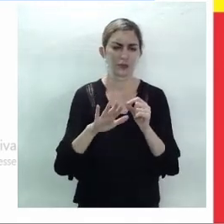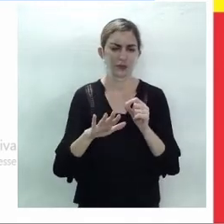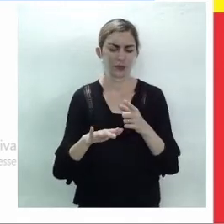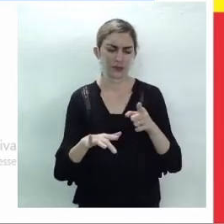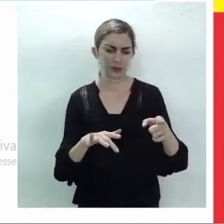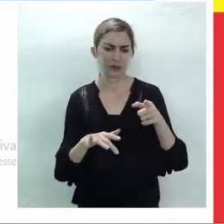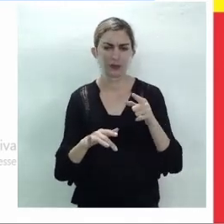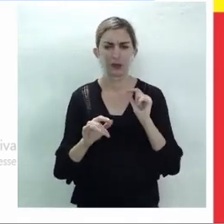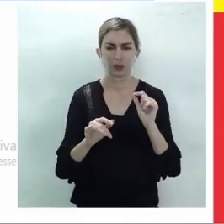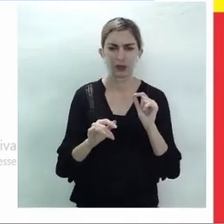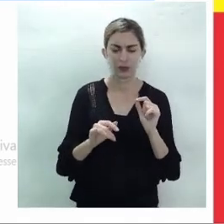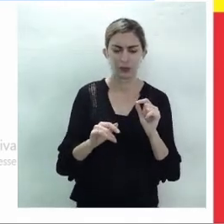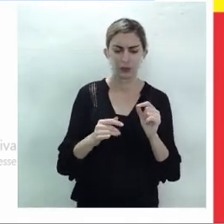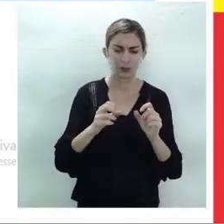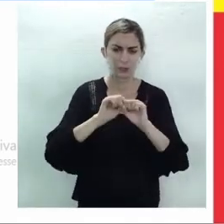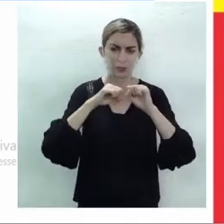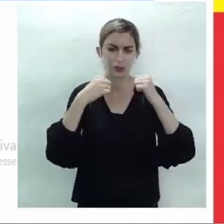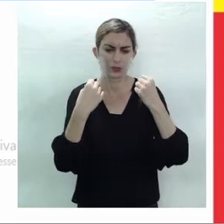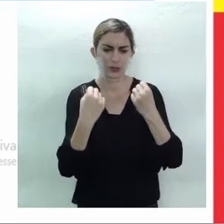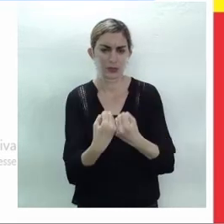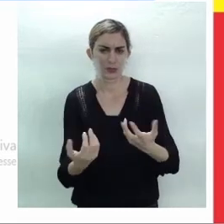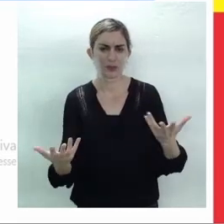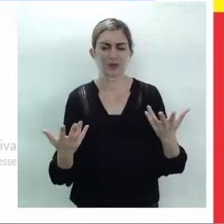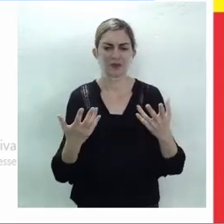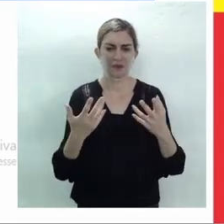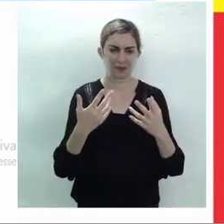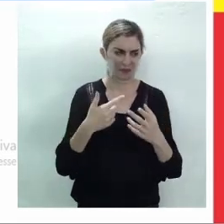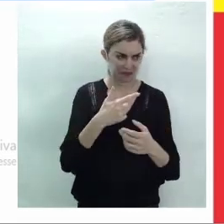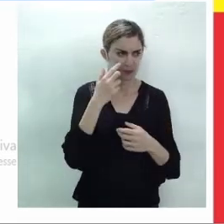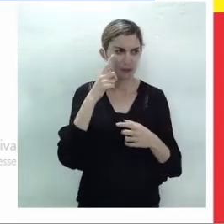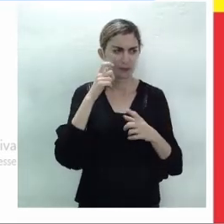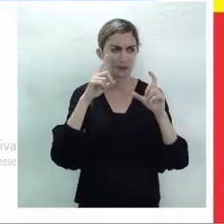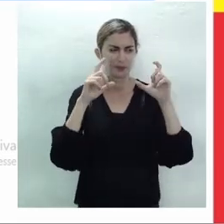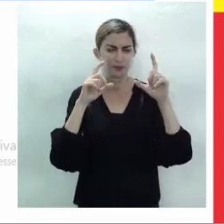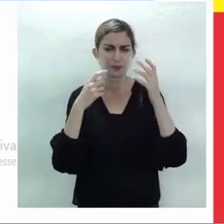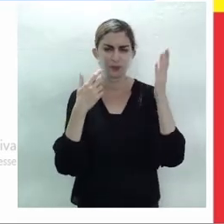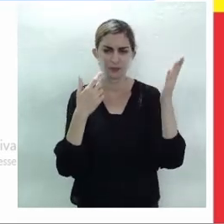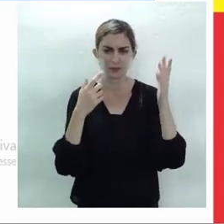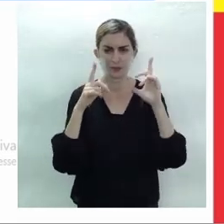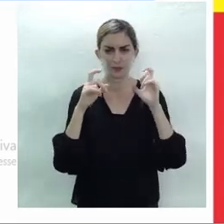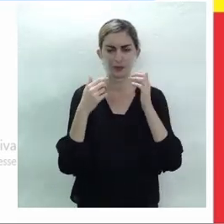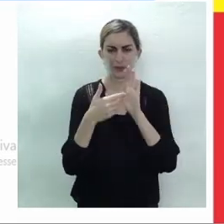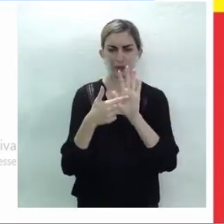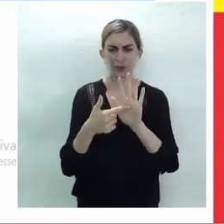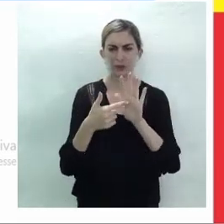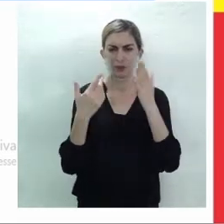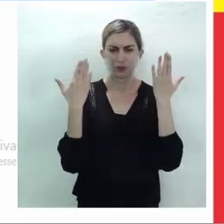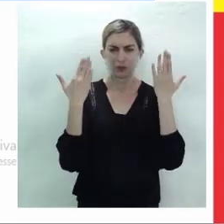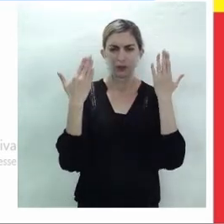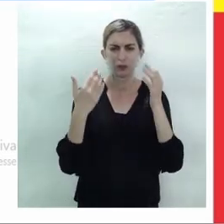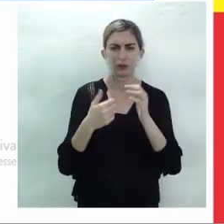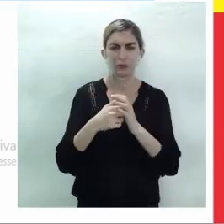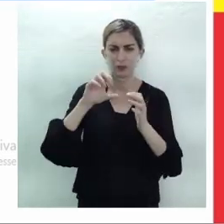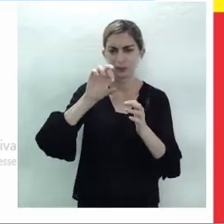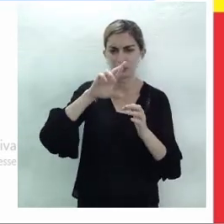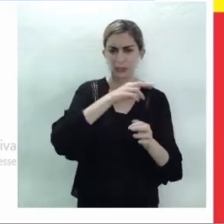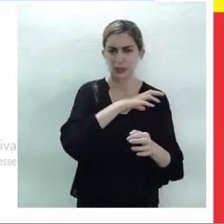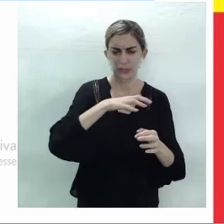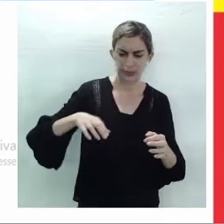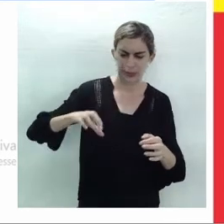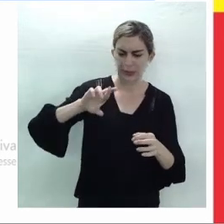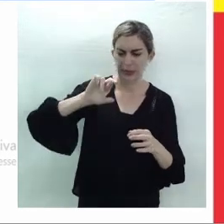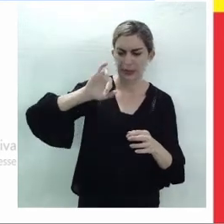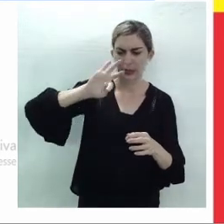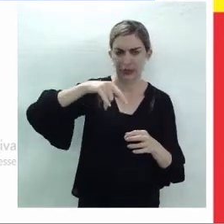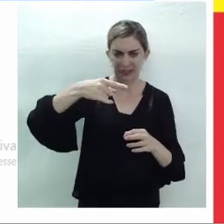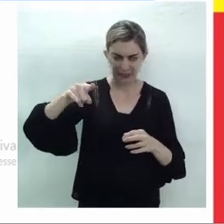margem de uma questão social. Nós temos aqui uma fotografia que mostra justamente os cristãos, certo? De um